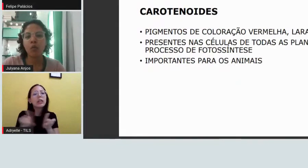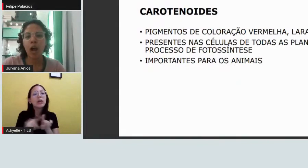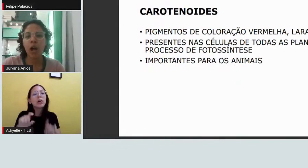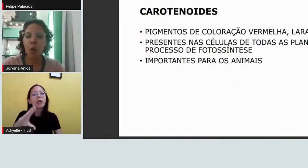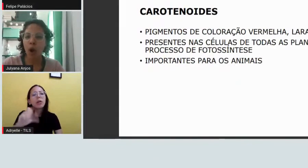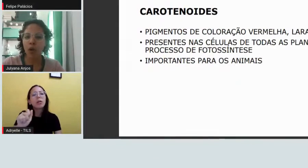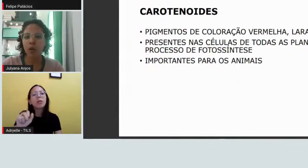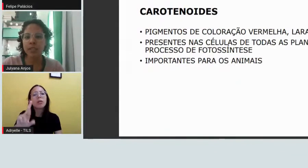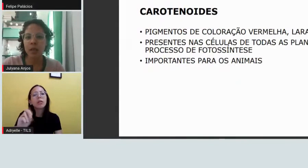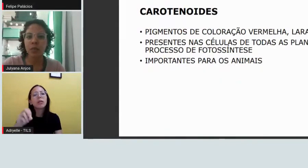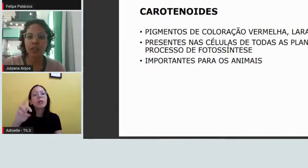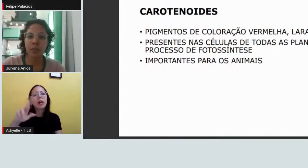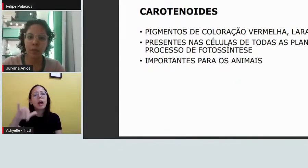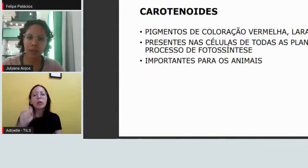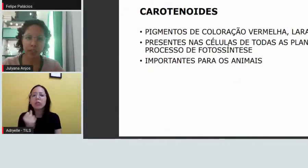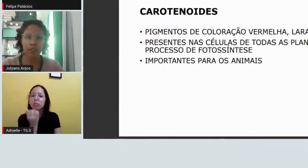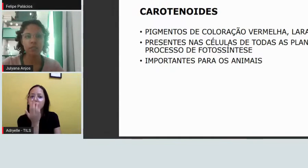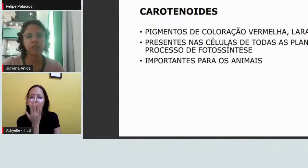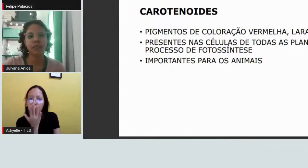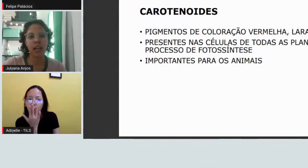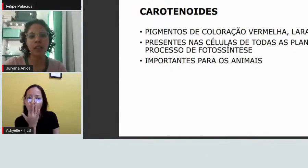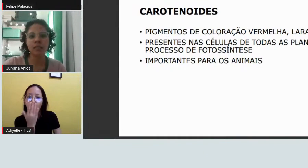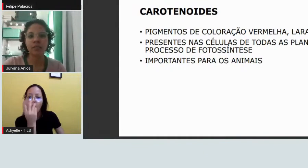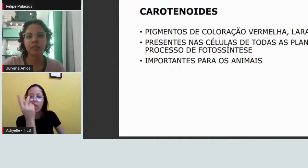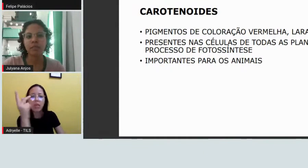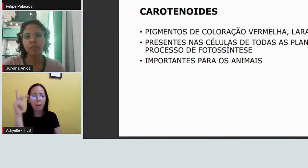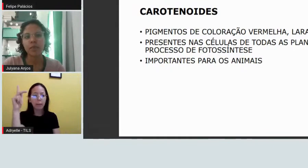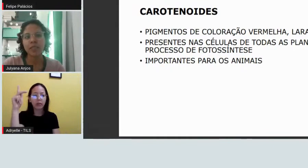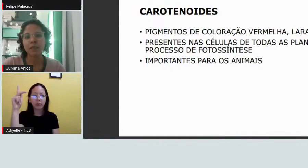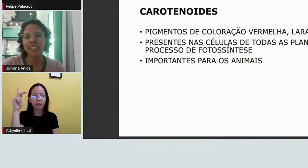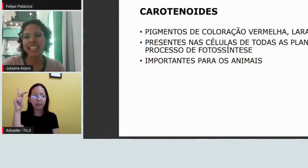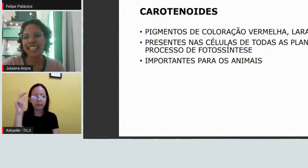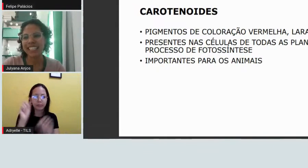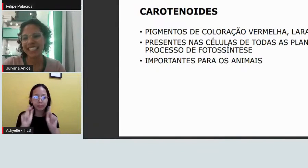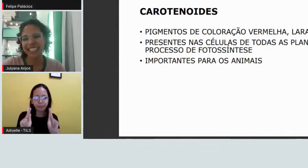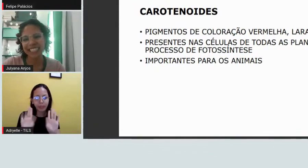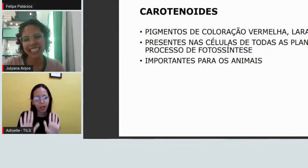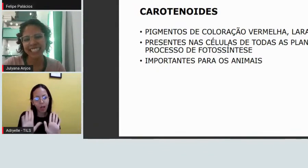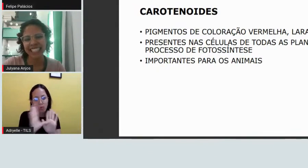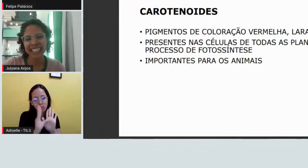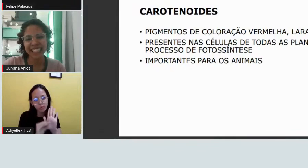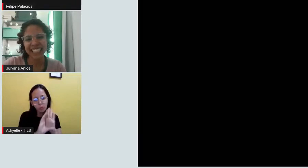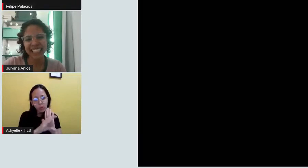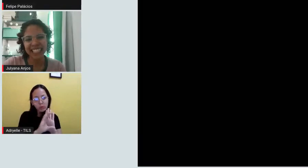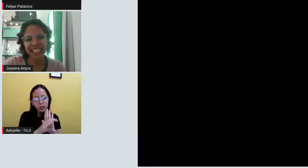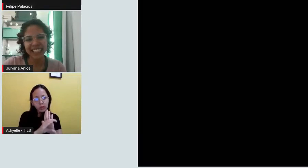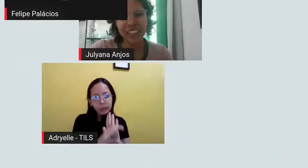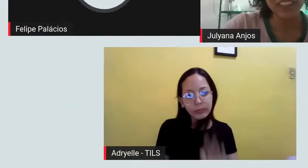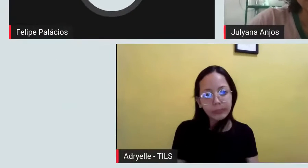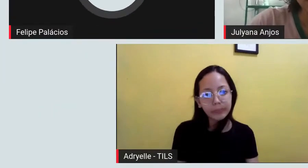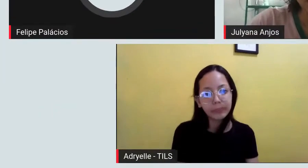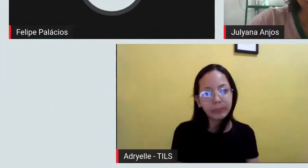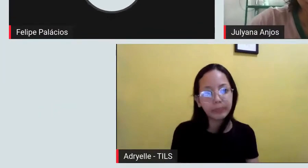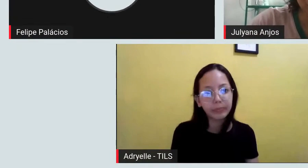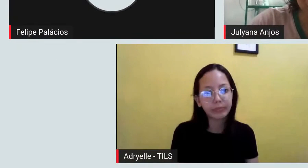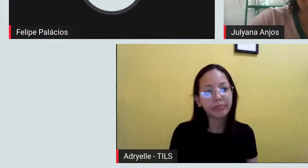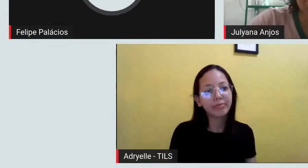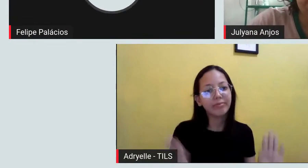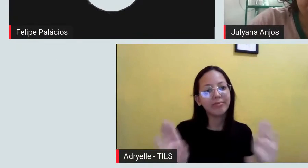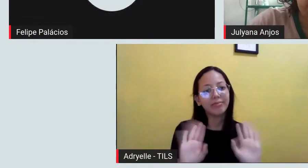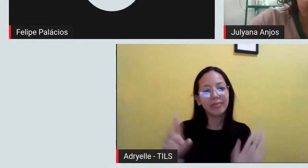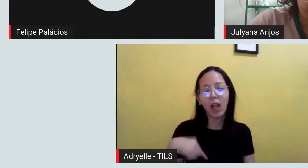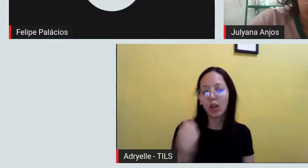dá a cor. A coloração de plantas, tá? Basicamente isso. Nós que agradecemos,